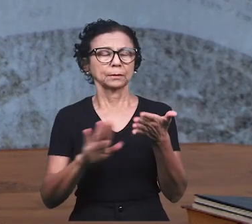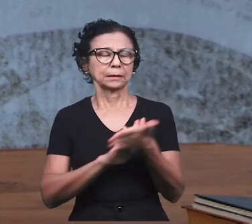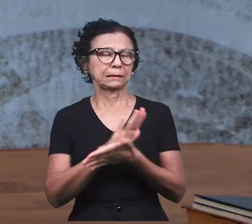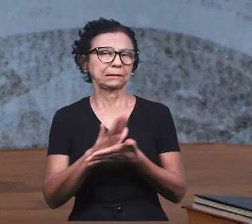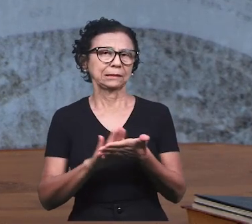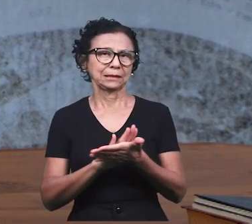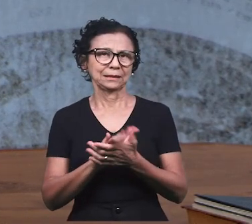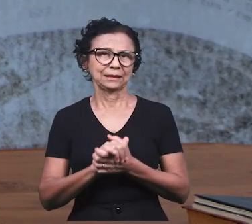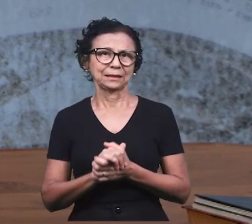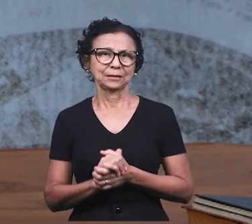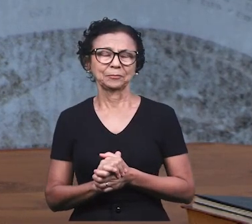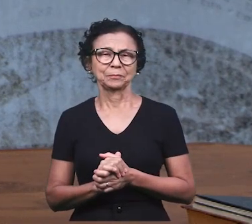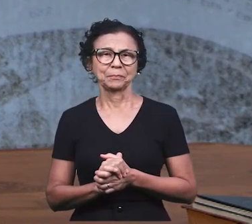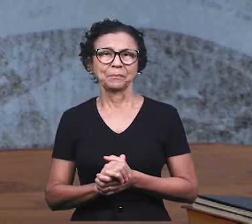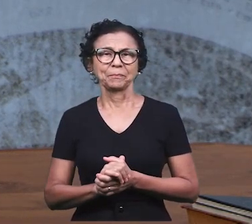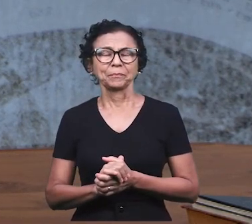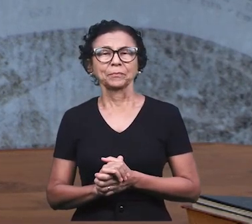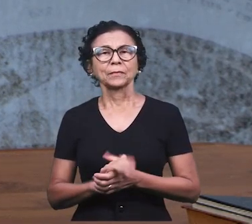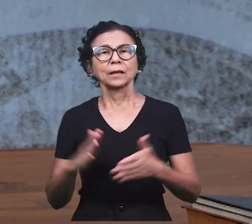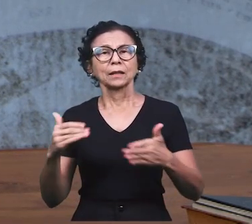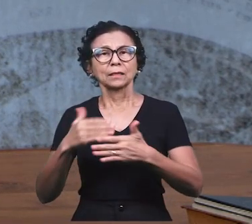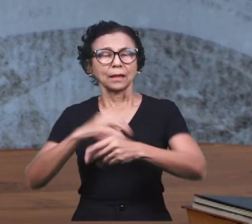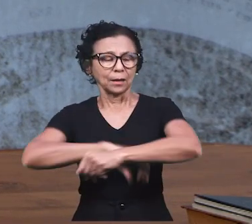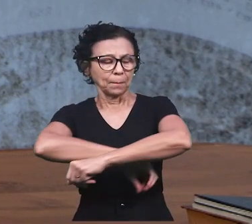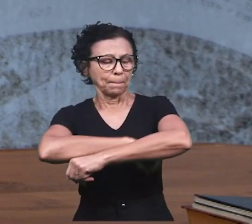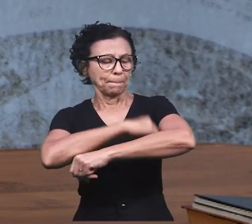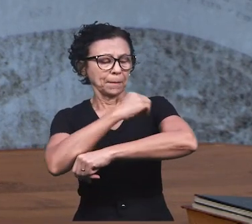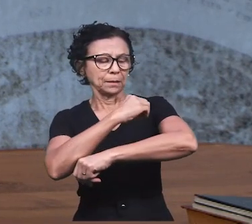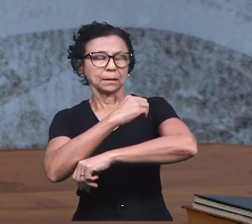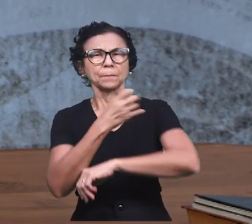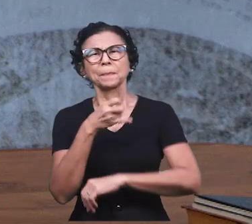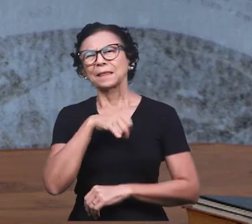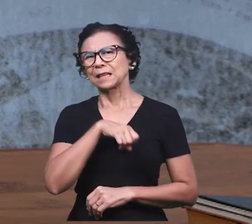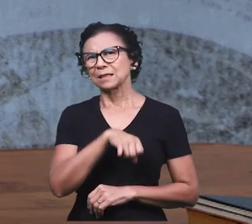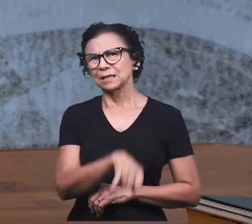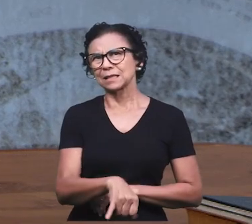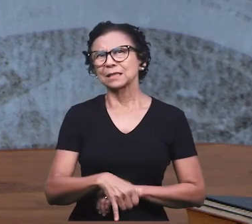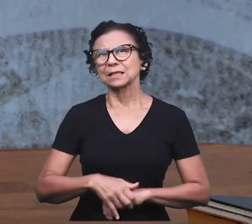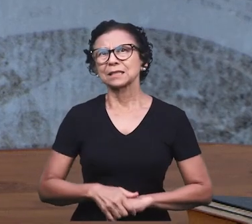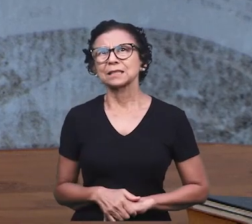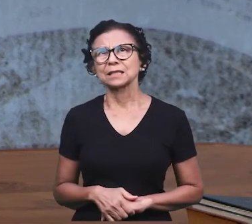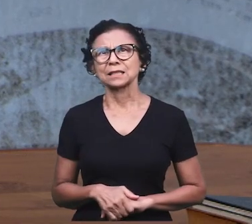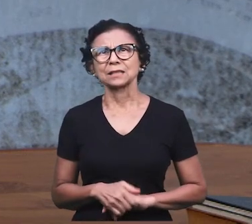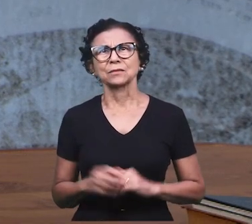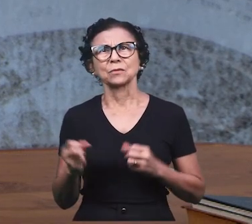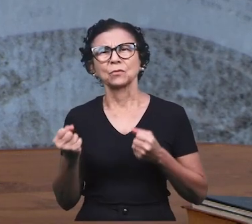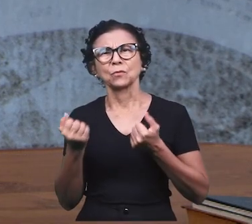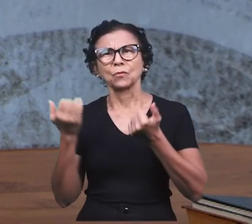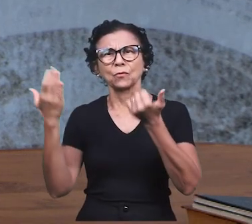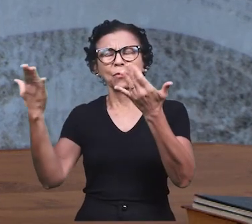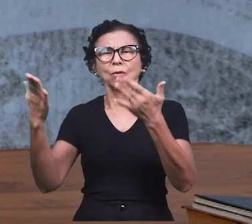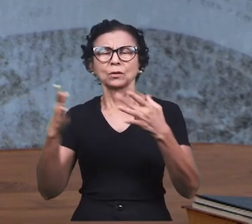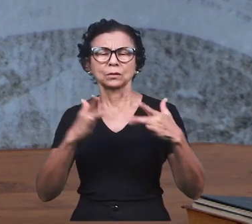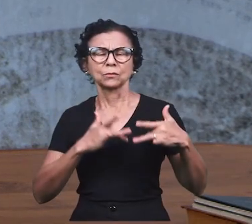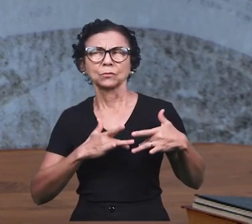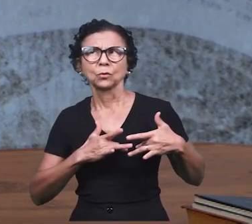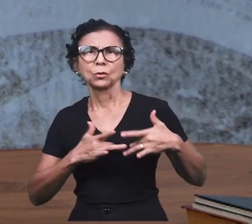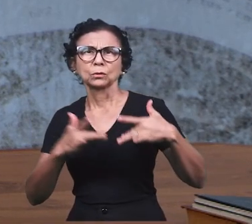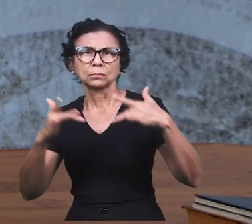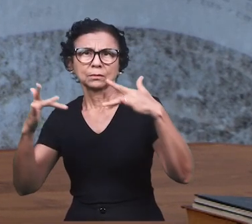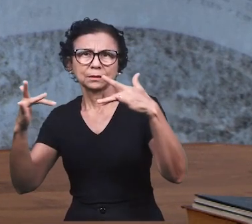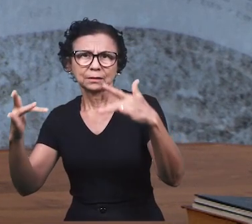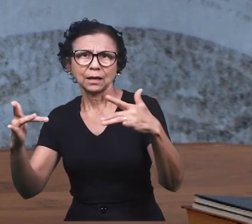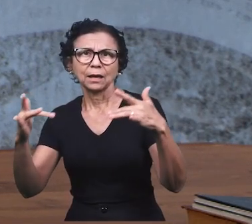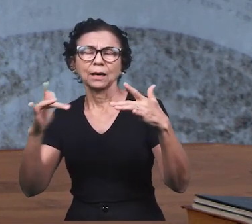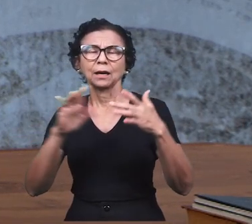até amanhã. E se o sacrifício da sua oferta for voto, ou oferta voluntária, no